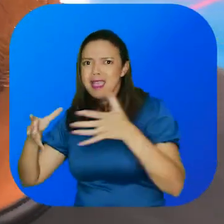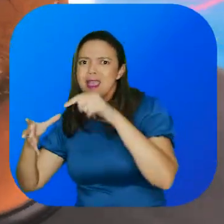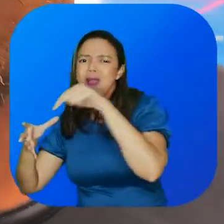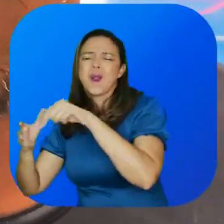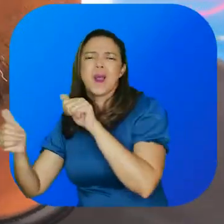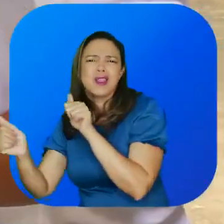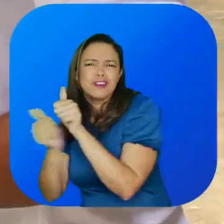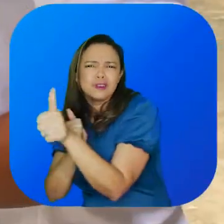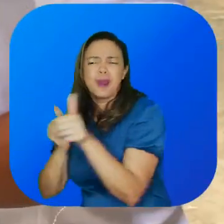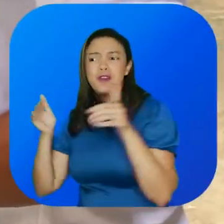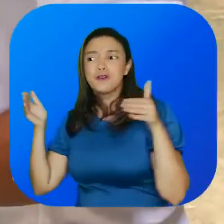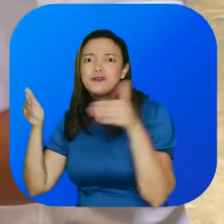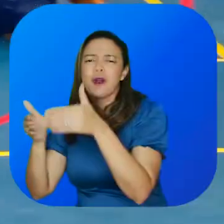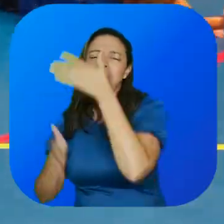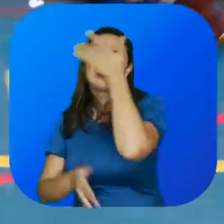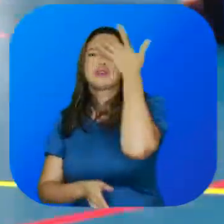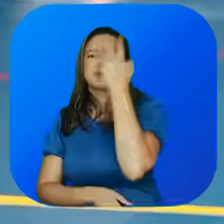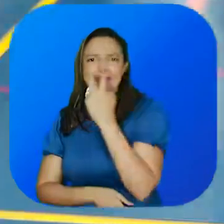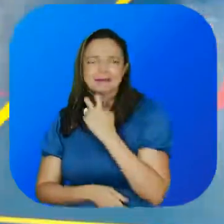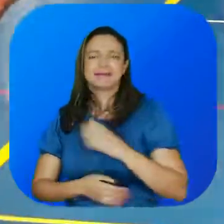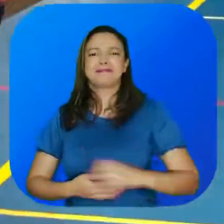tem deficiência visual.